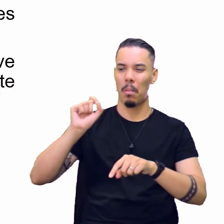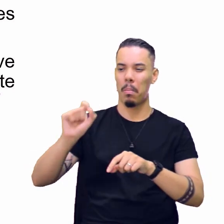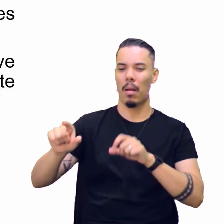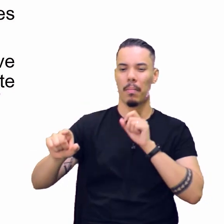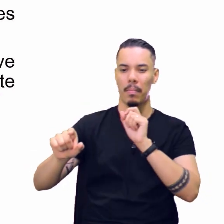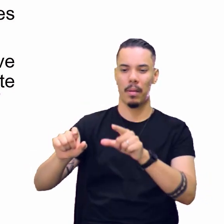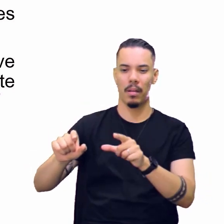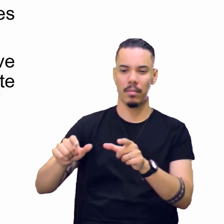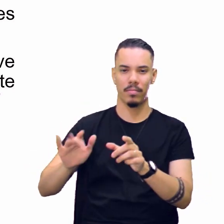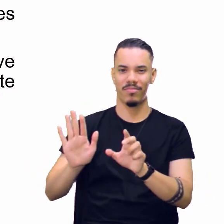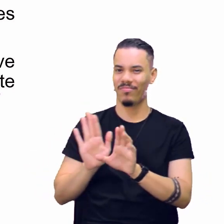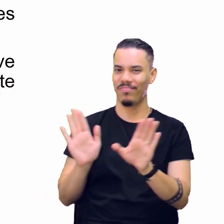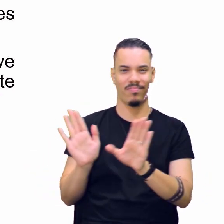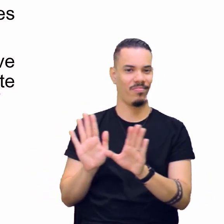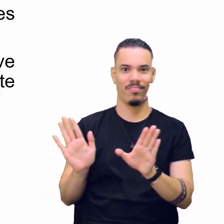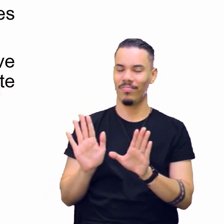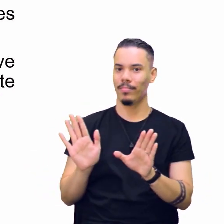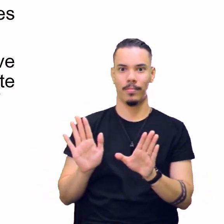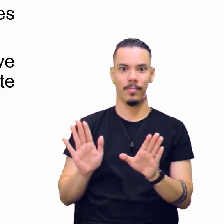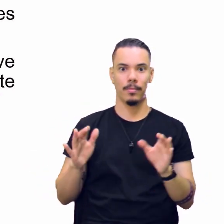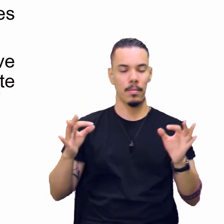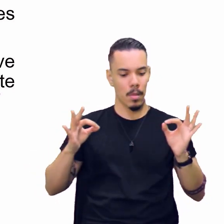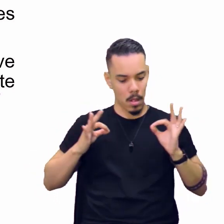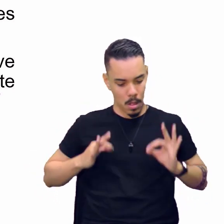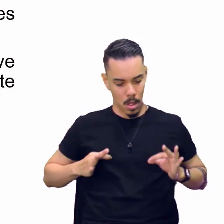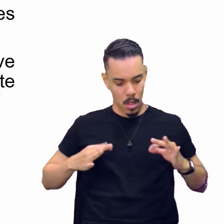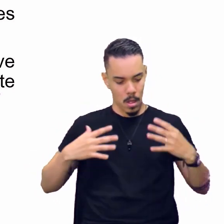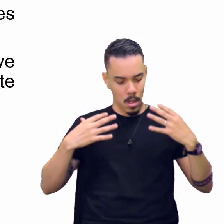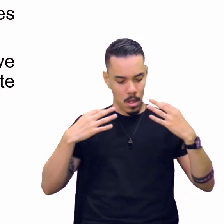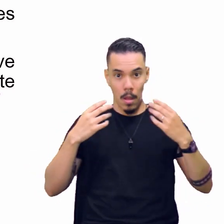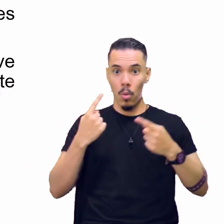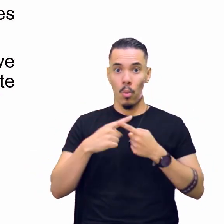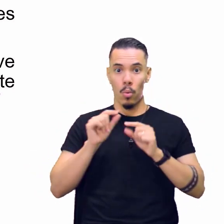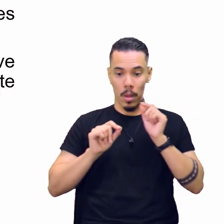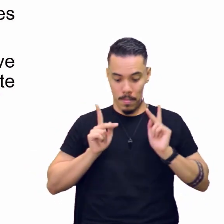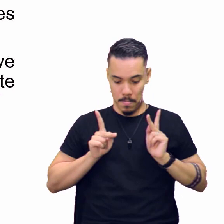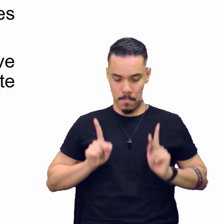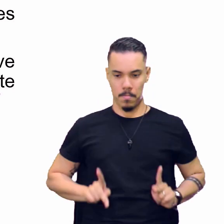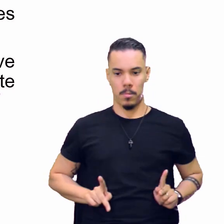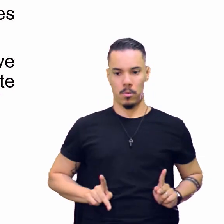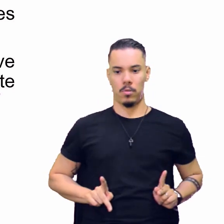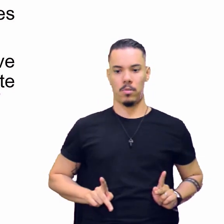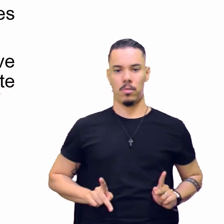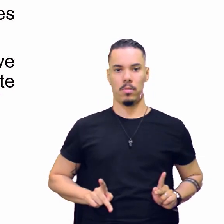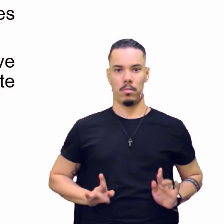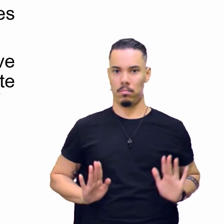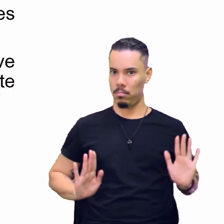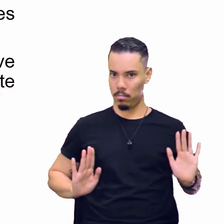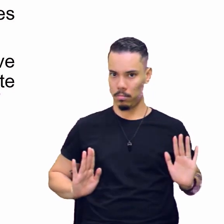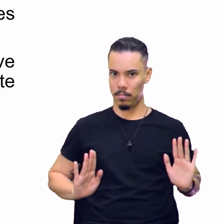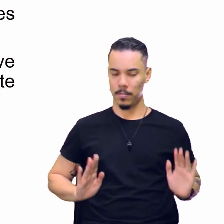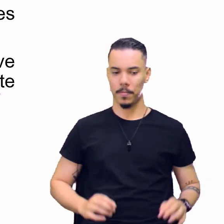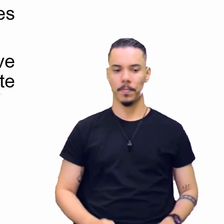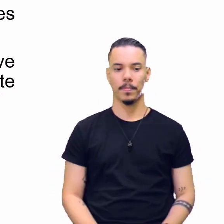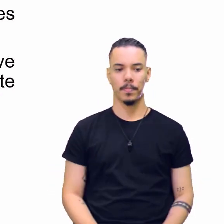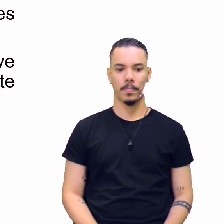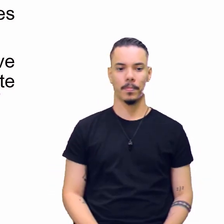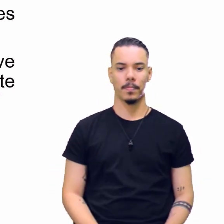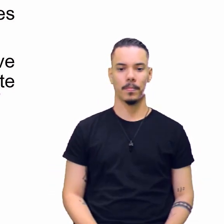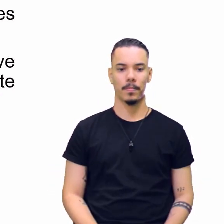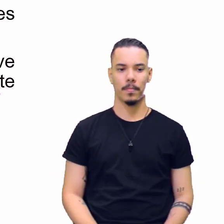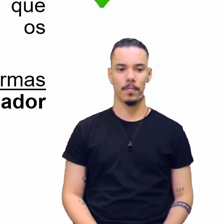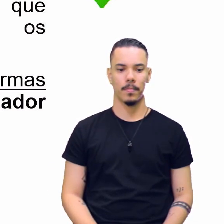olha, não vamos sair do saldo não, tá, amadinho? Vamos manter a postura.